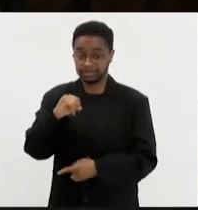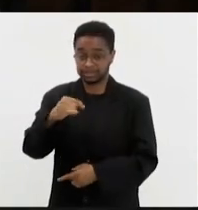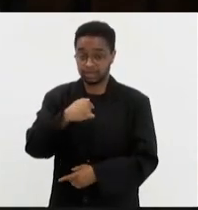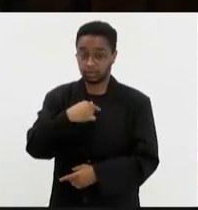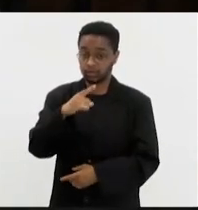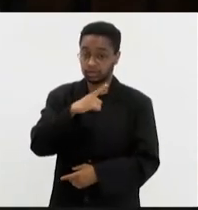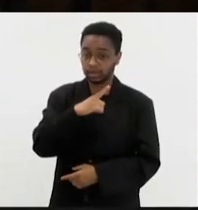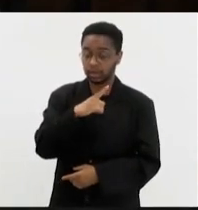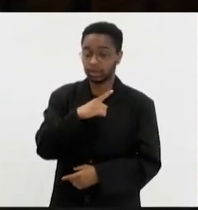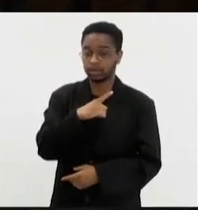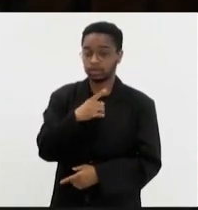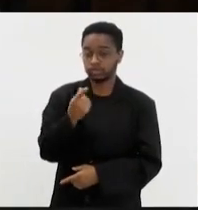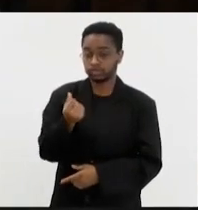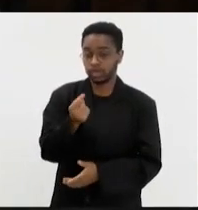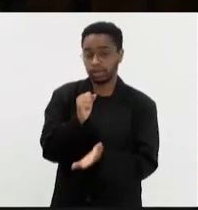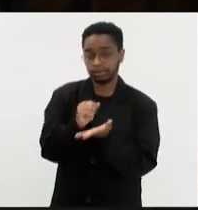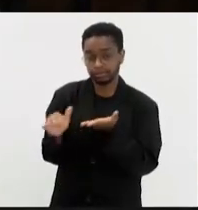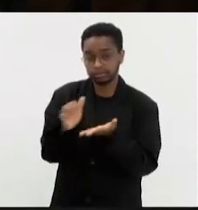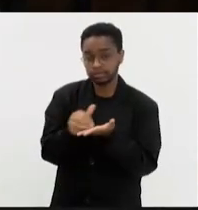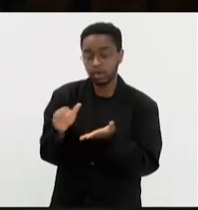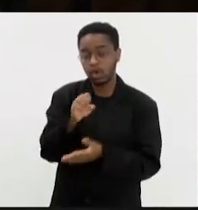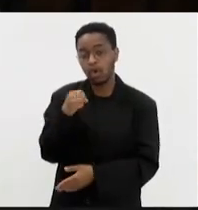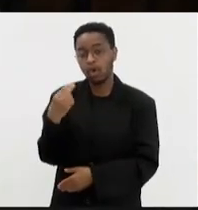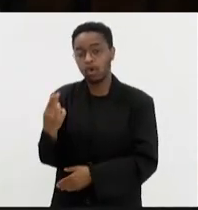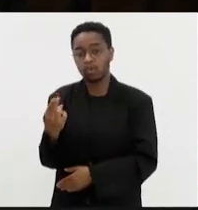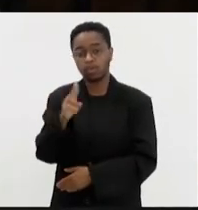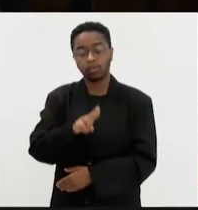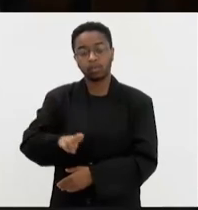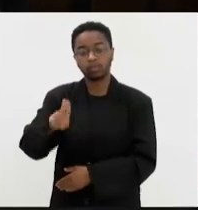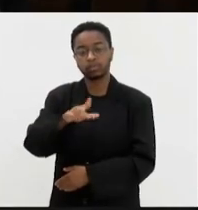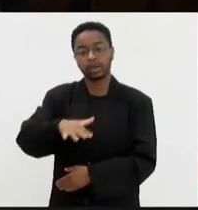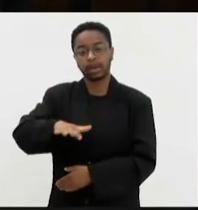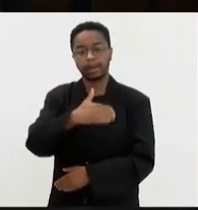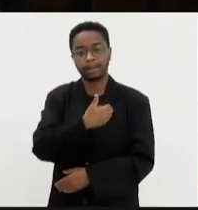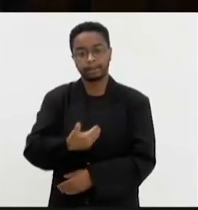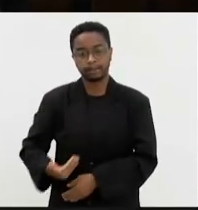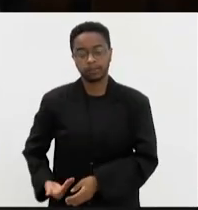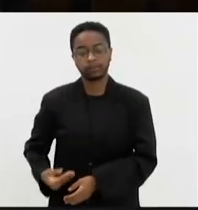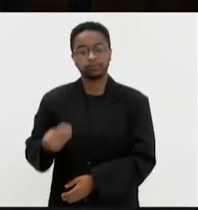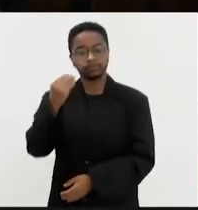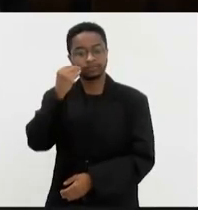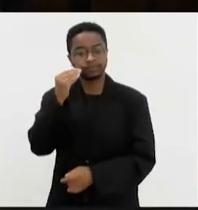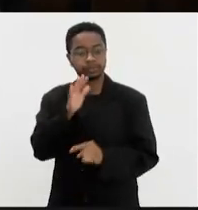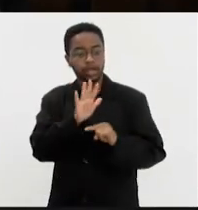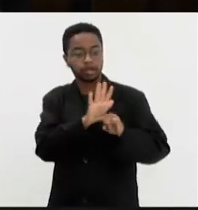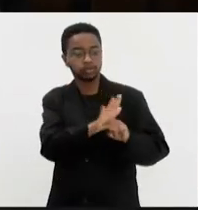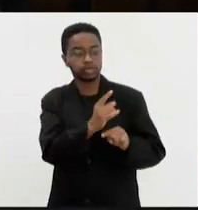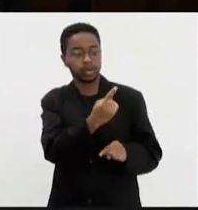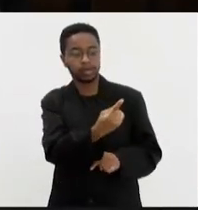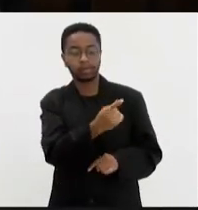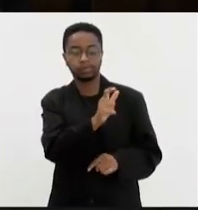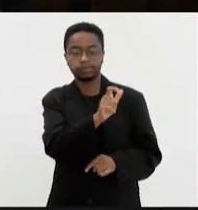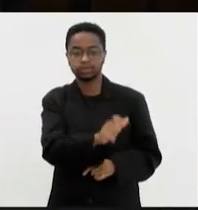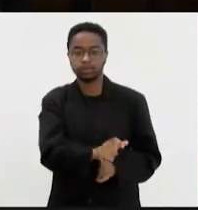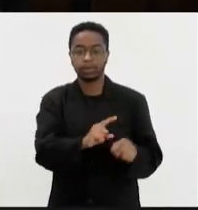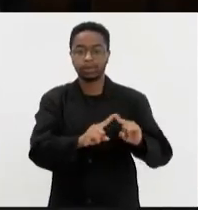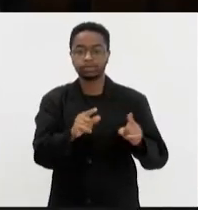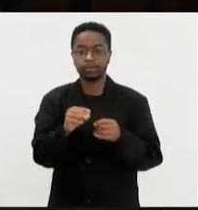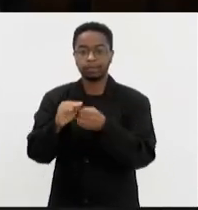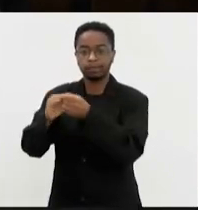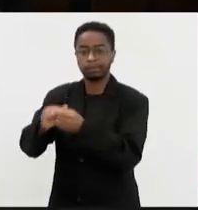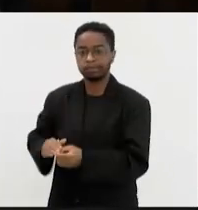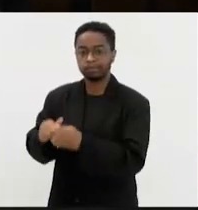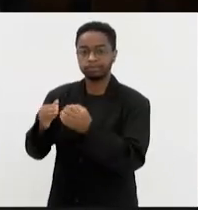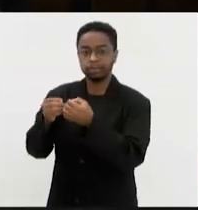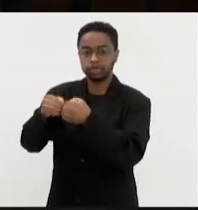derramamento de dinheiro ou o uso da máquina pública em favor de um candidato ou em desfavor de um candidato eu tô de novo